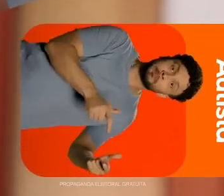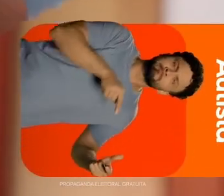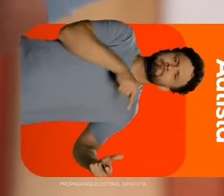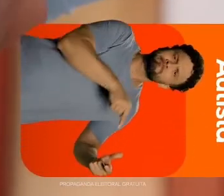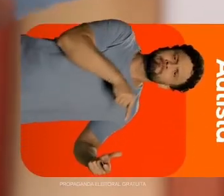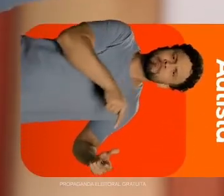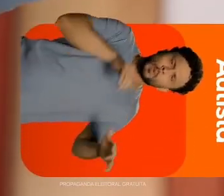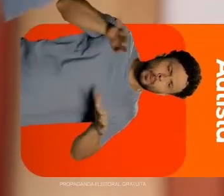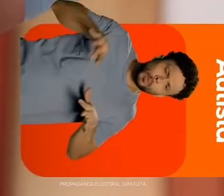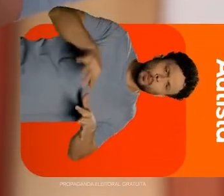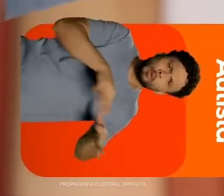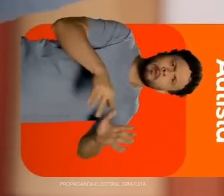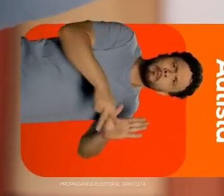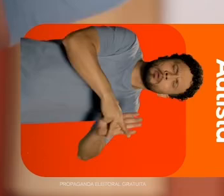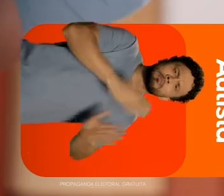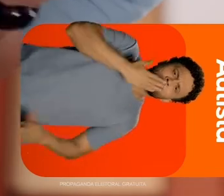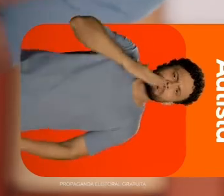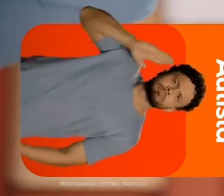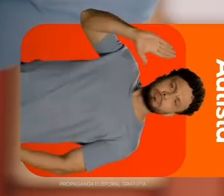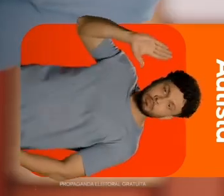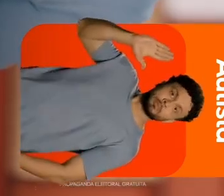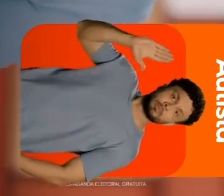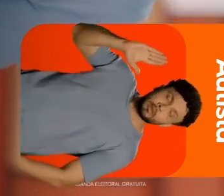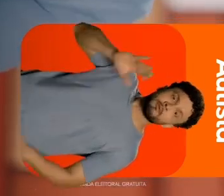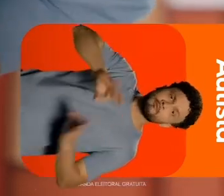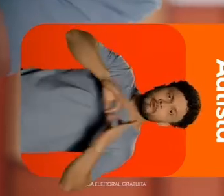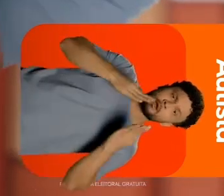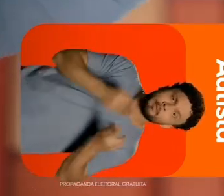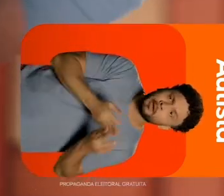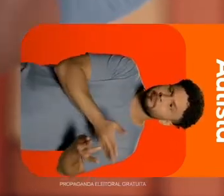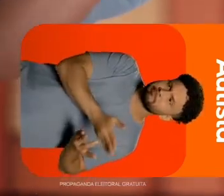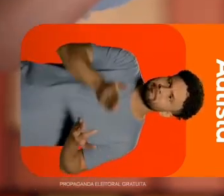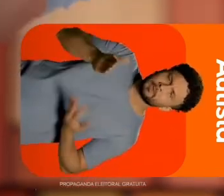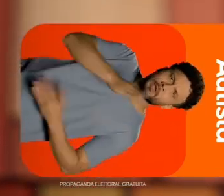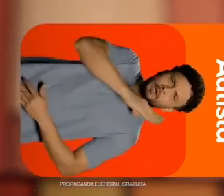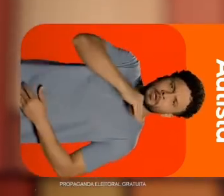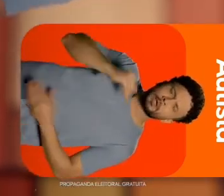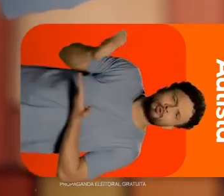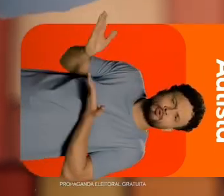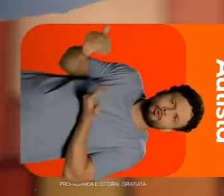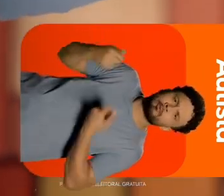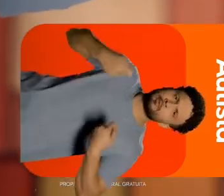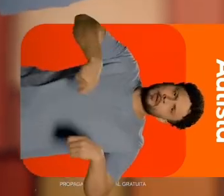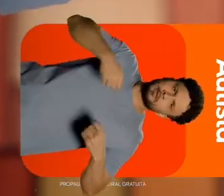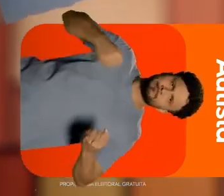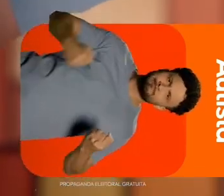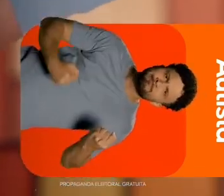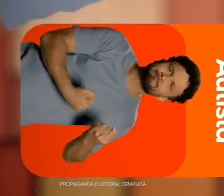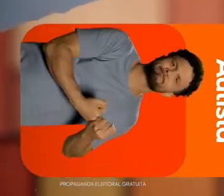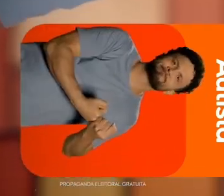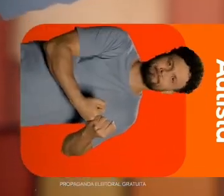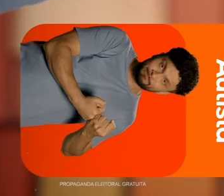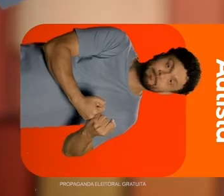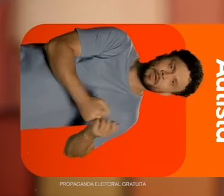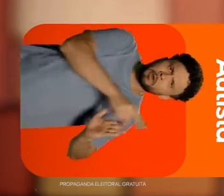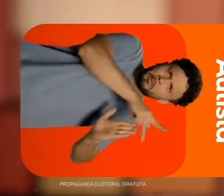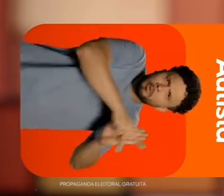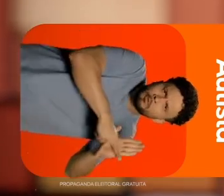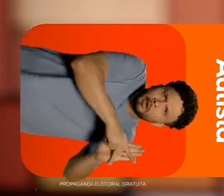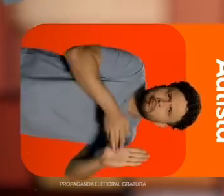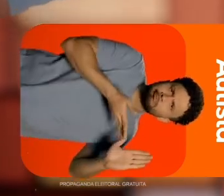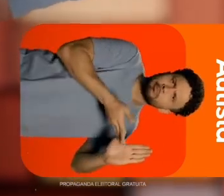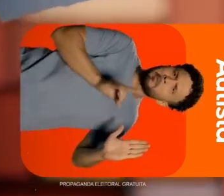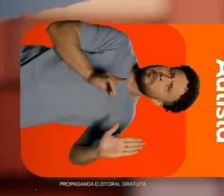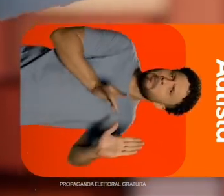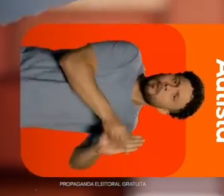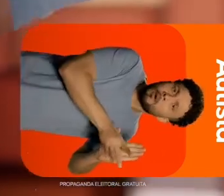de referência do compromisso que assumi com as famílias de crianças e jovens que precisam desse apoio. O projeto já está